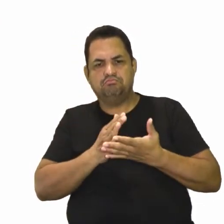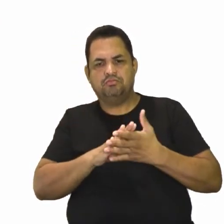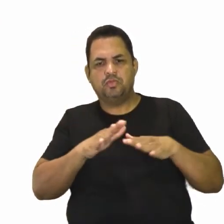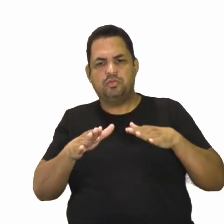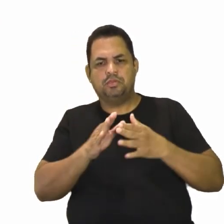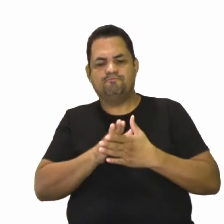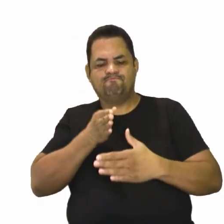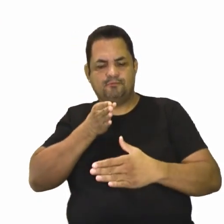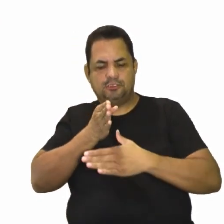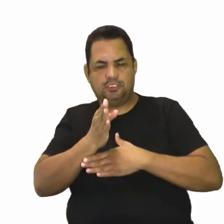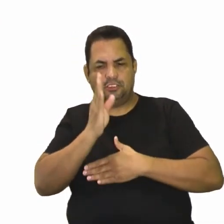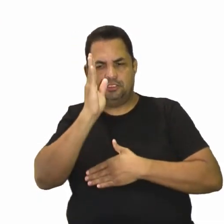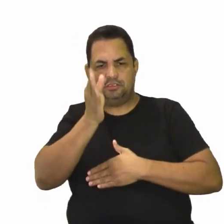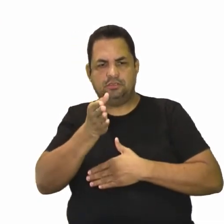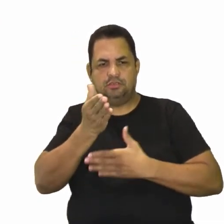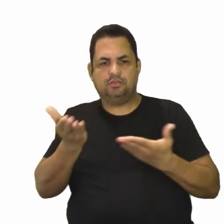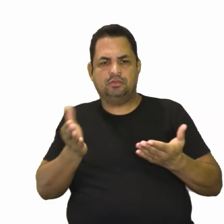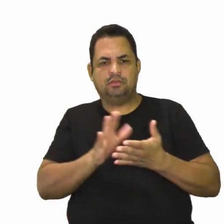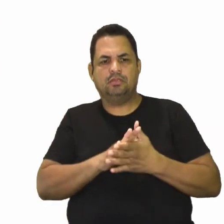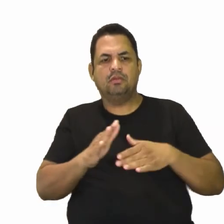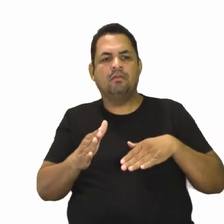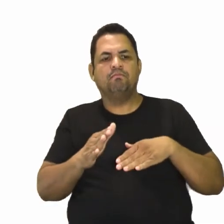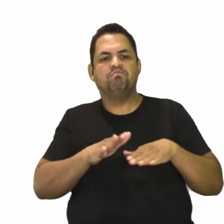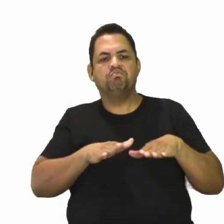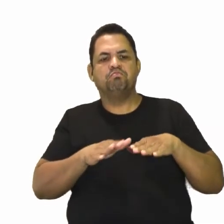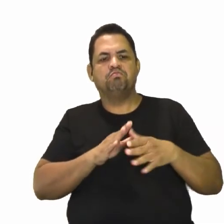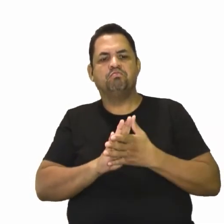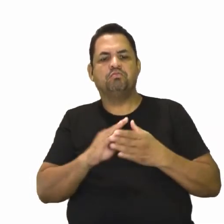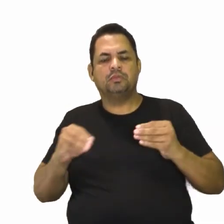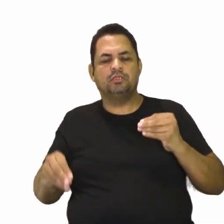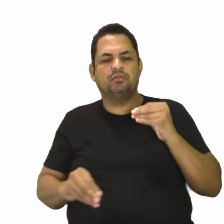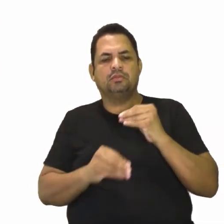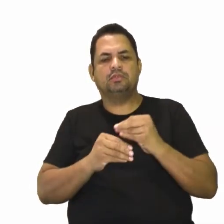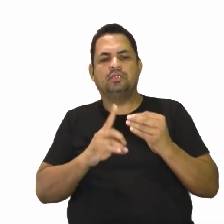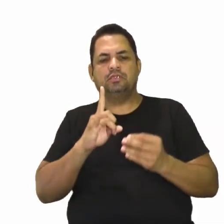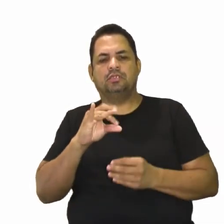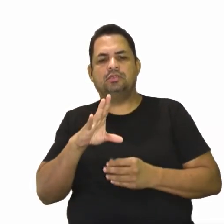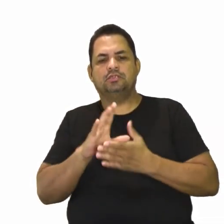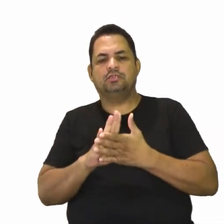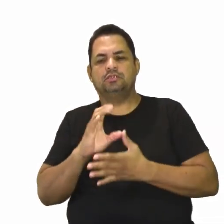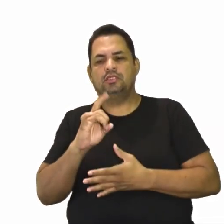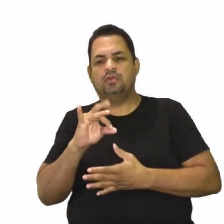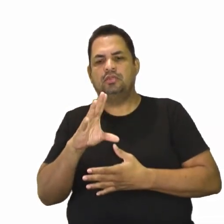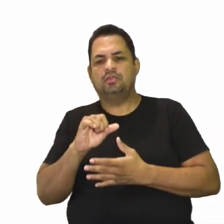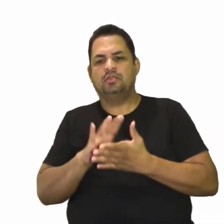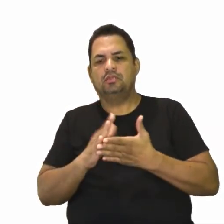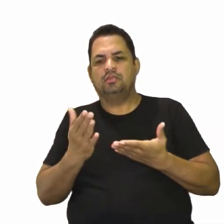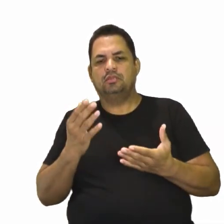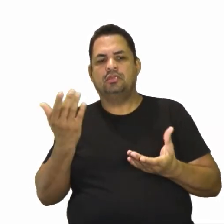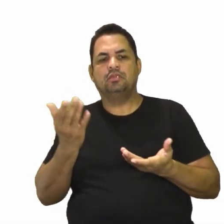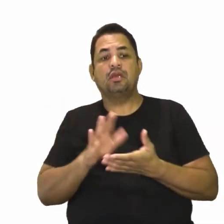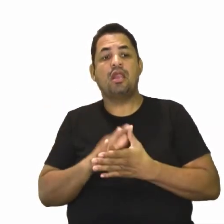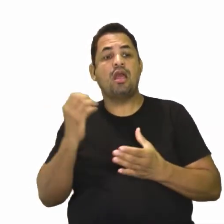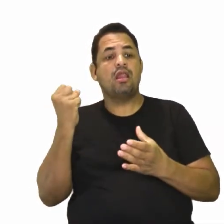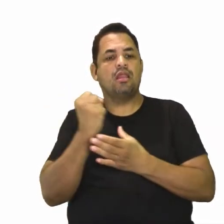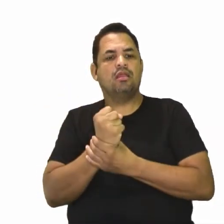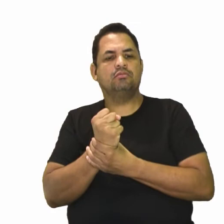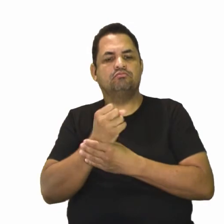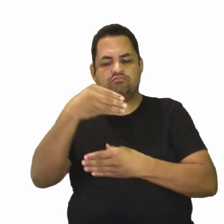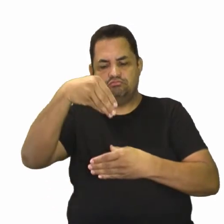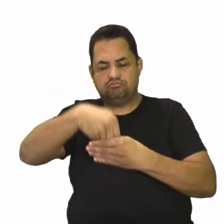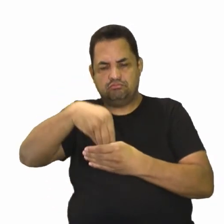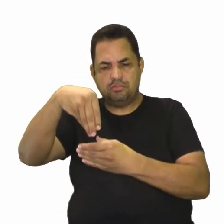Já, que era o movimento da emenda Dante de Oliveira. Movimento Dante de Oliveira que garantia a